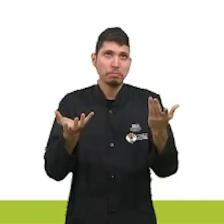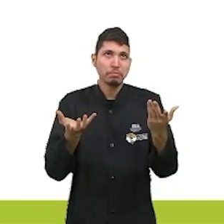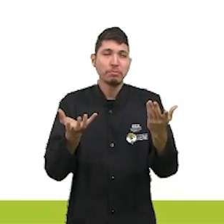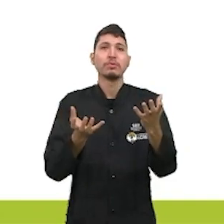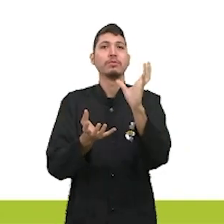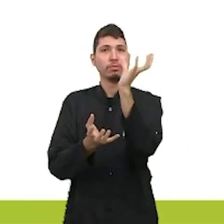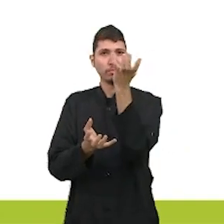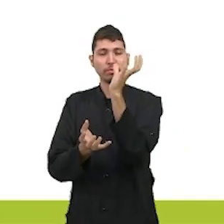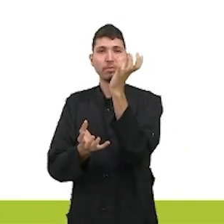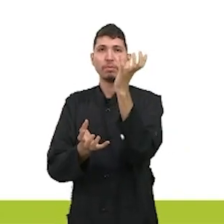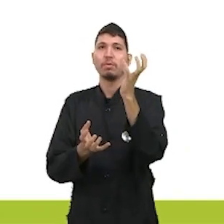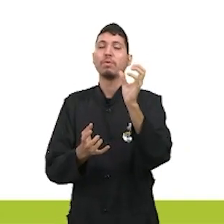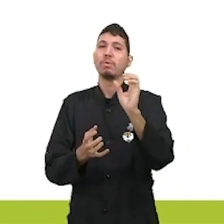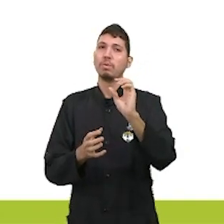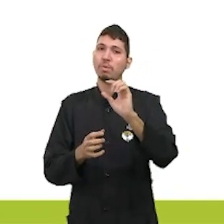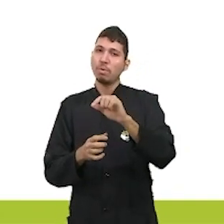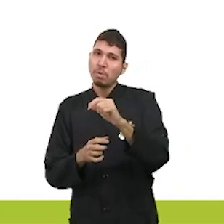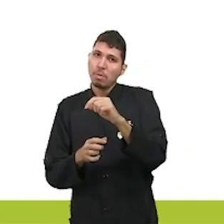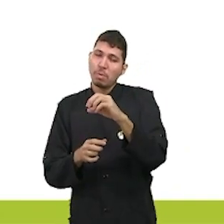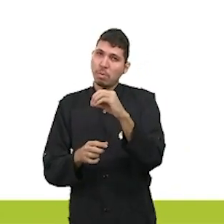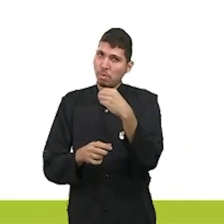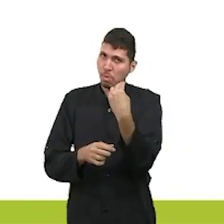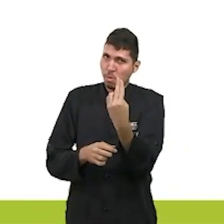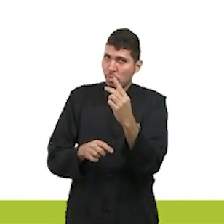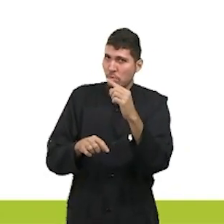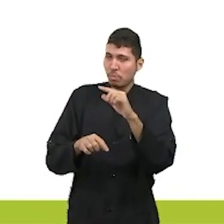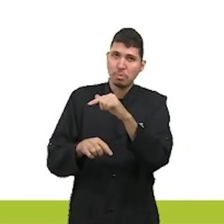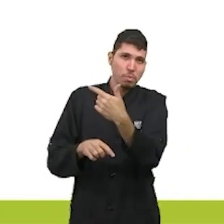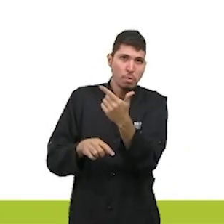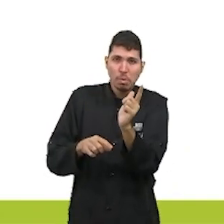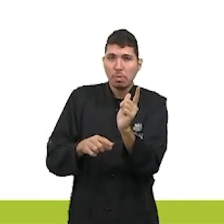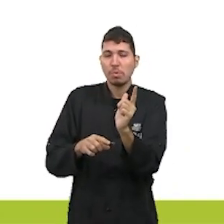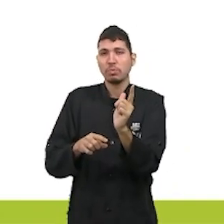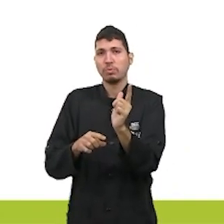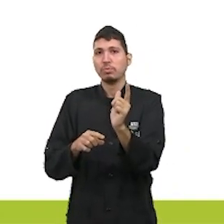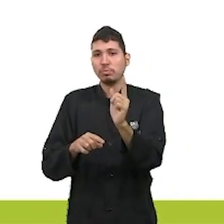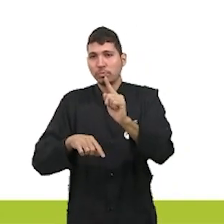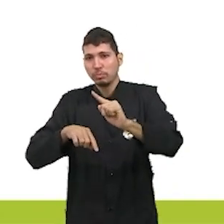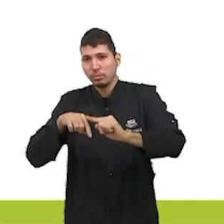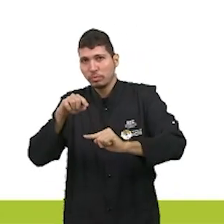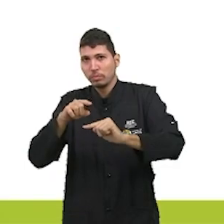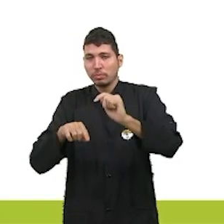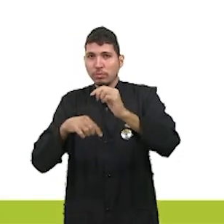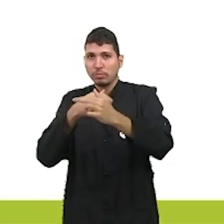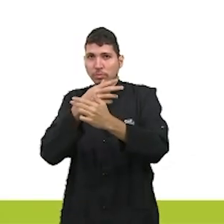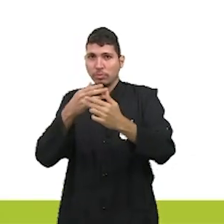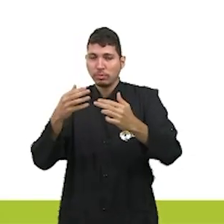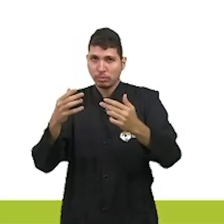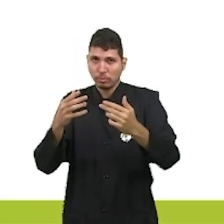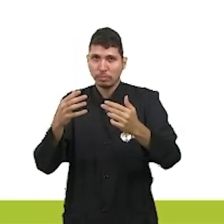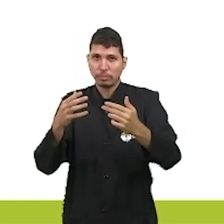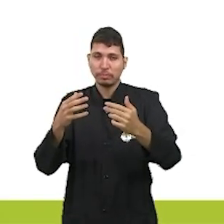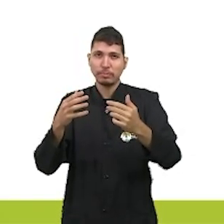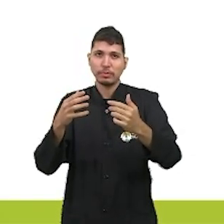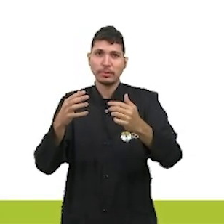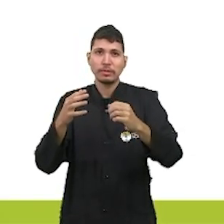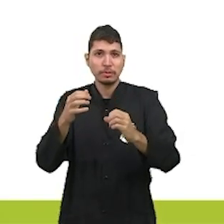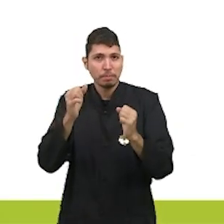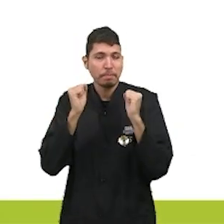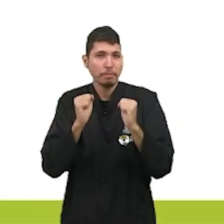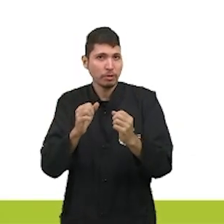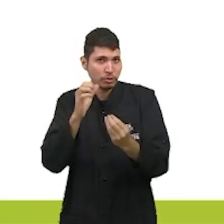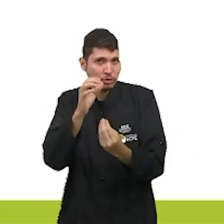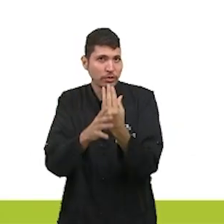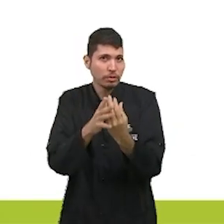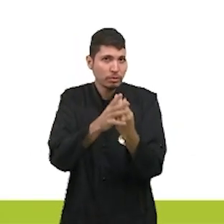componentes eletrônicos inseridos em um fio condutor, que se conectam com um ou mais geradores,